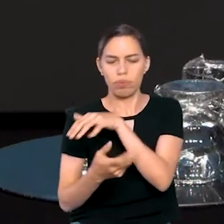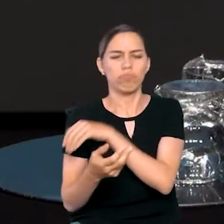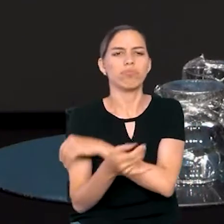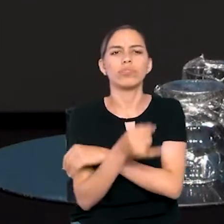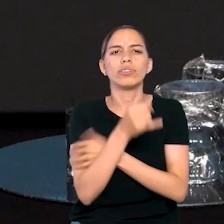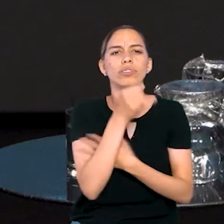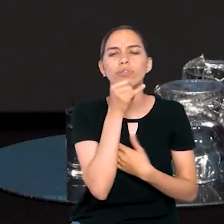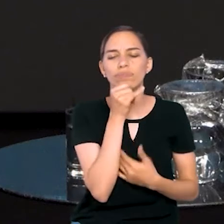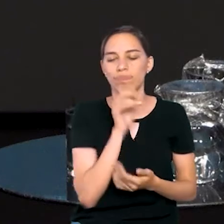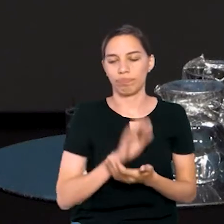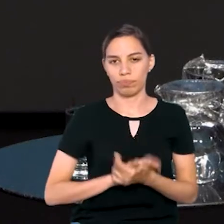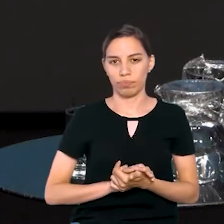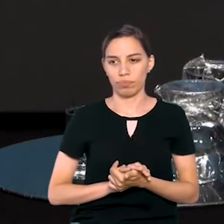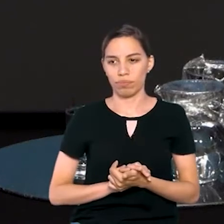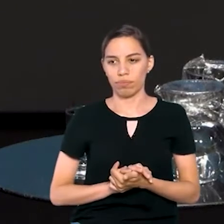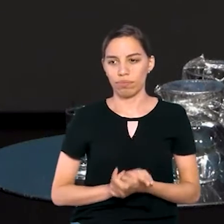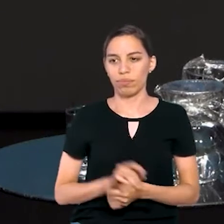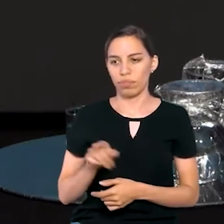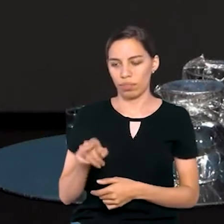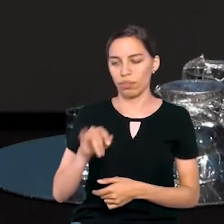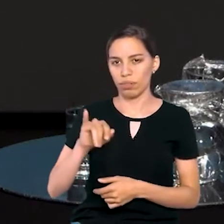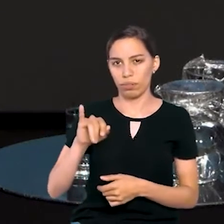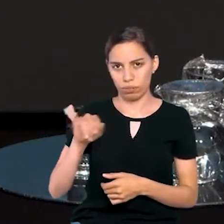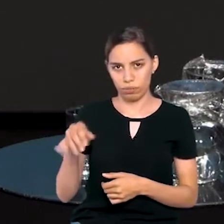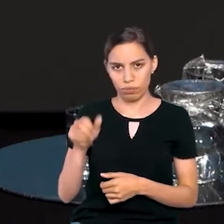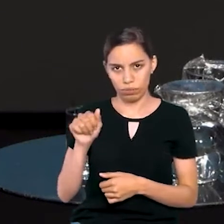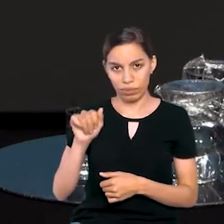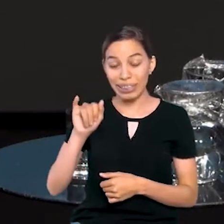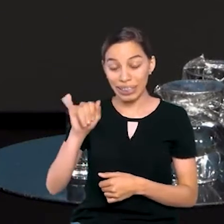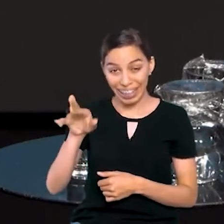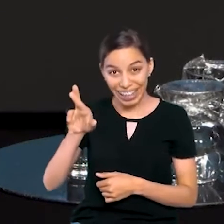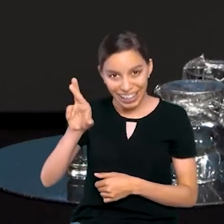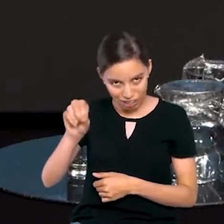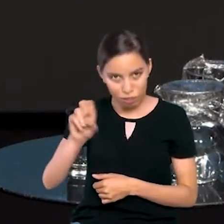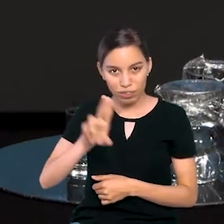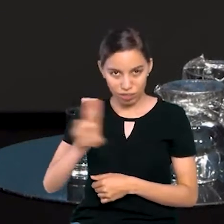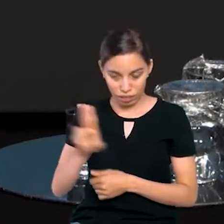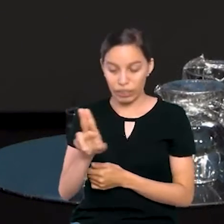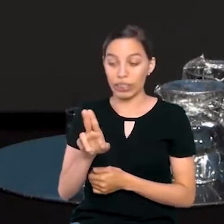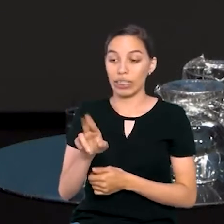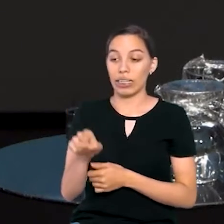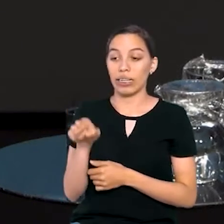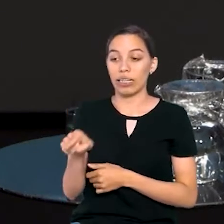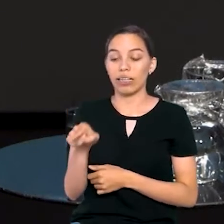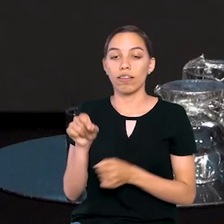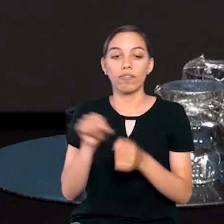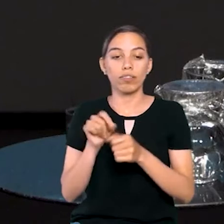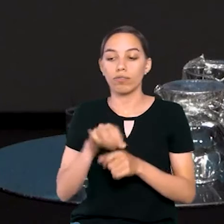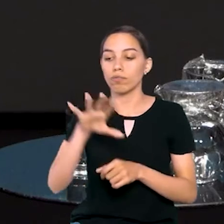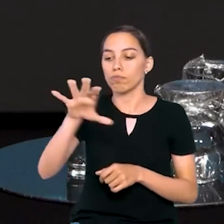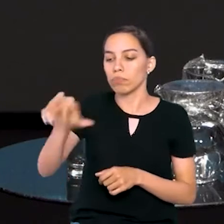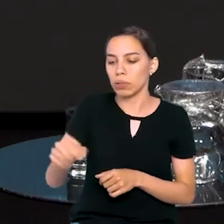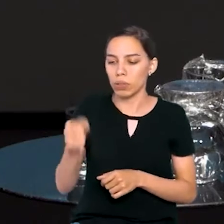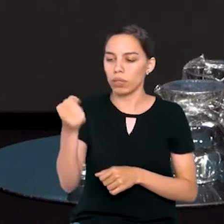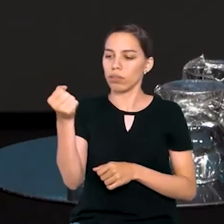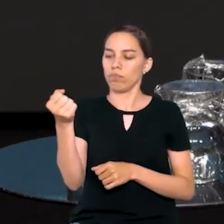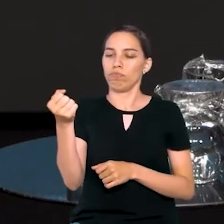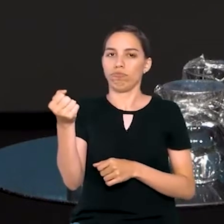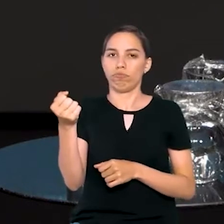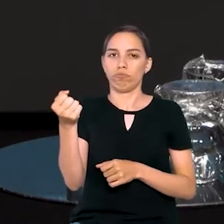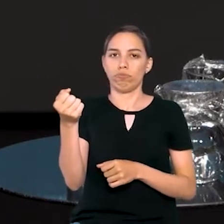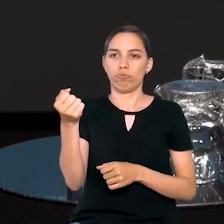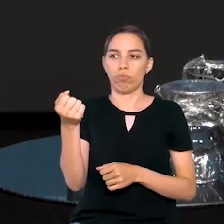Esse nosso querido Jaider, tudo que ele tocava, no sentido de dar sentido, de